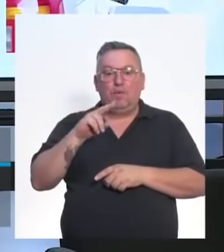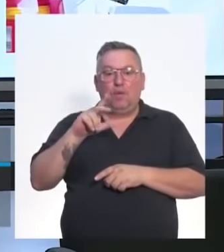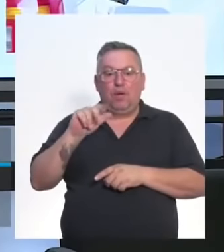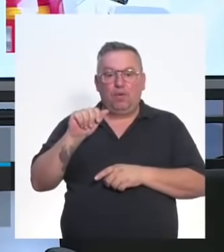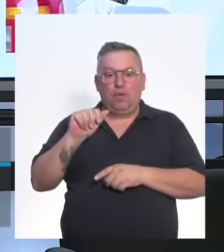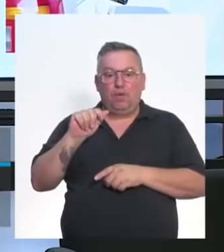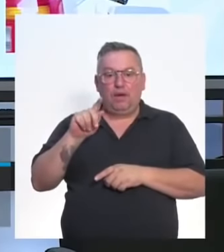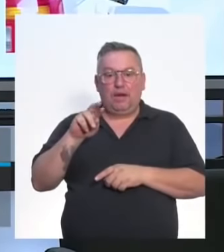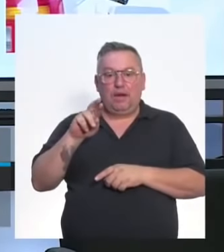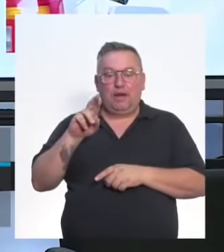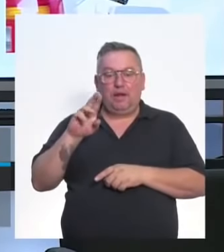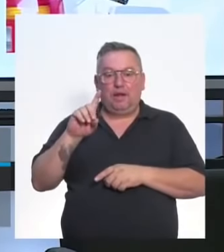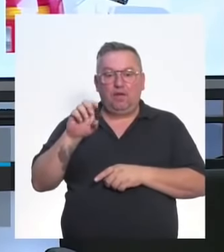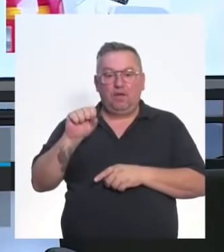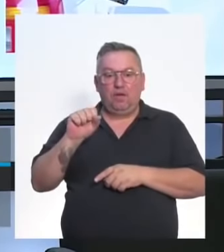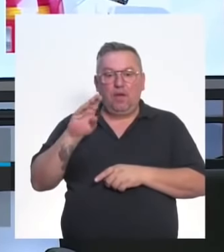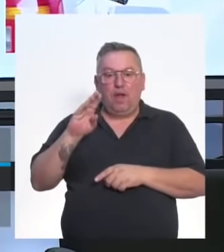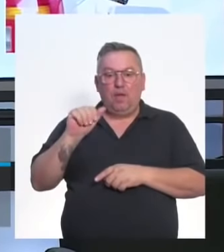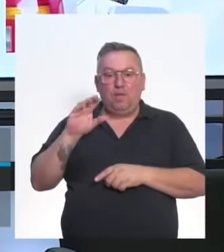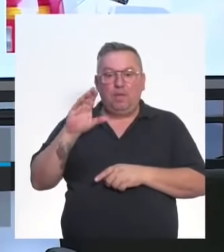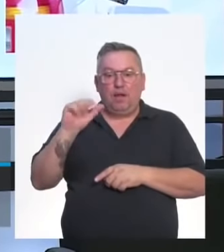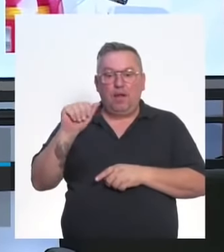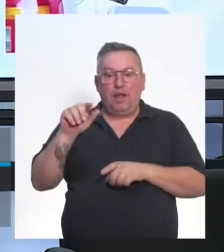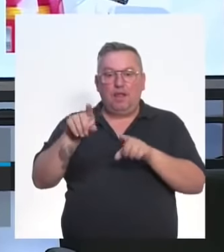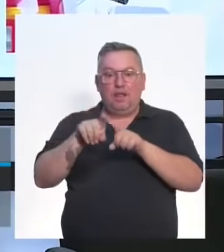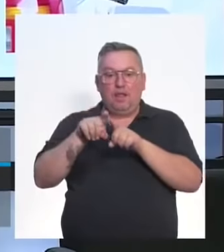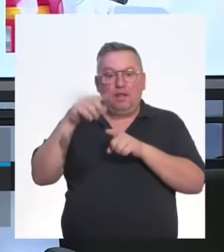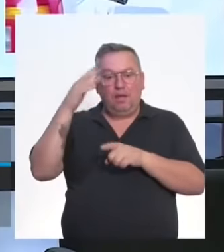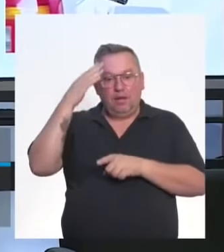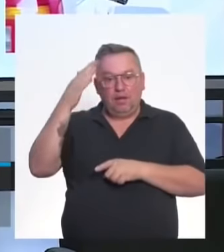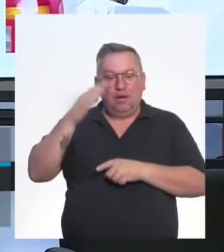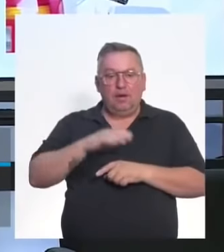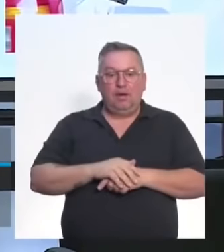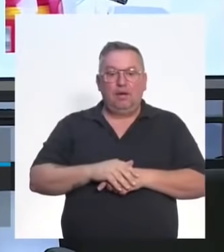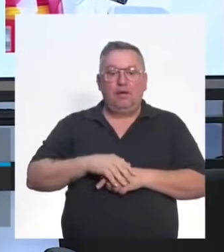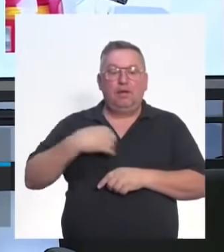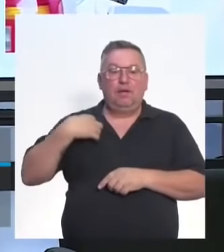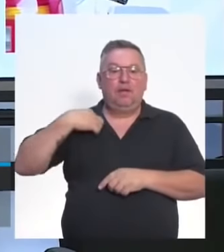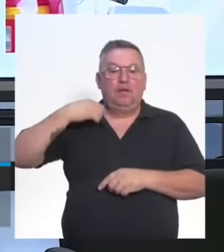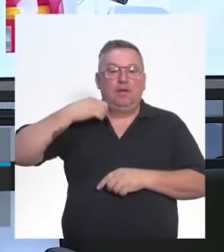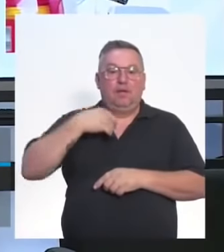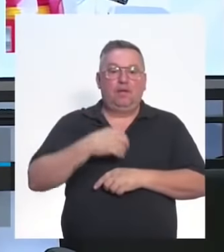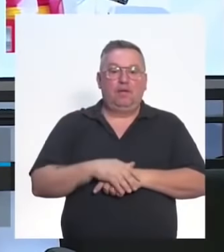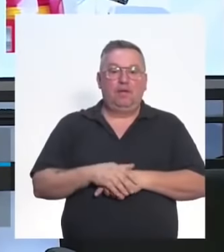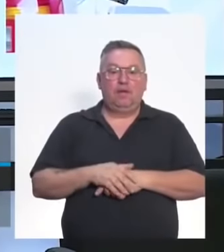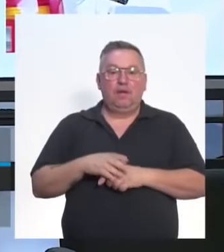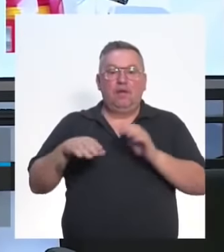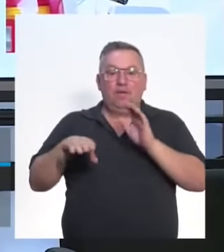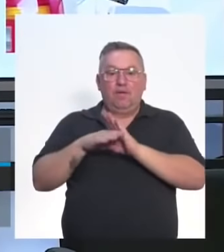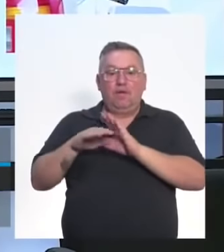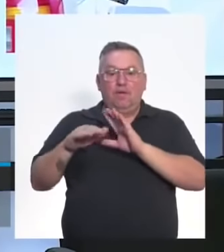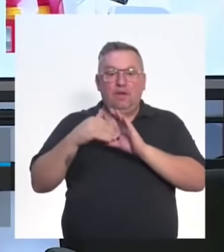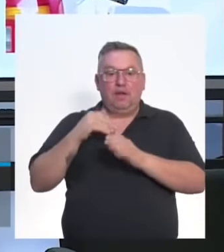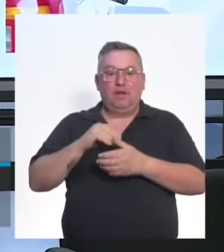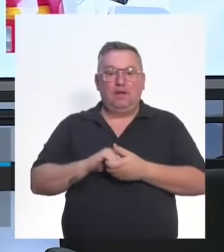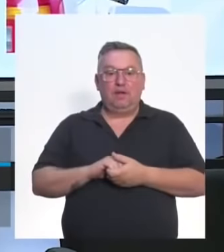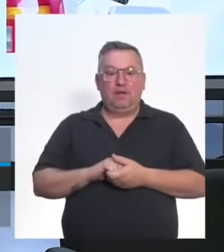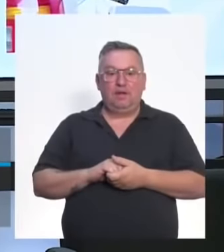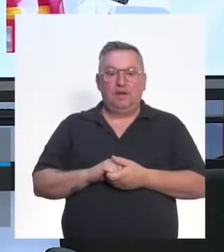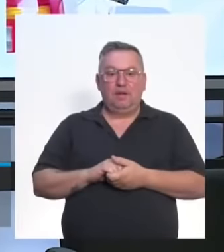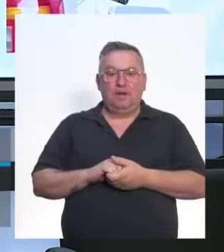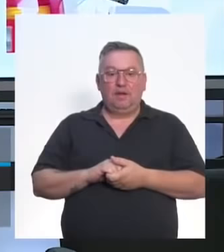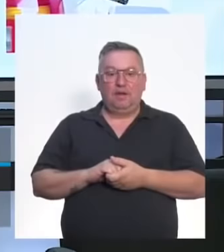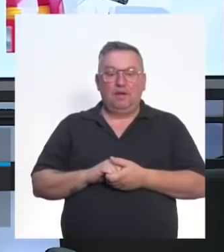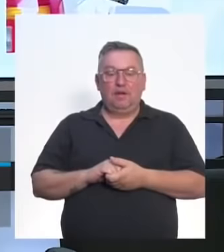Guedes Baca esteja assistindo. Obrigado, Paulo. Valeu mesmo. Chegou sua mensagem. Muito obrigado.